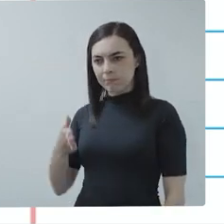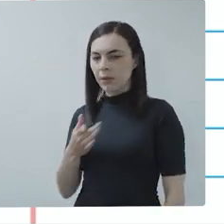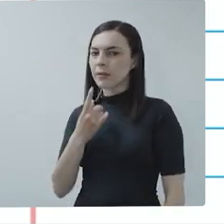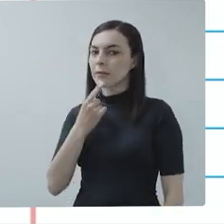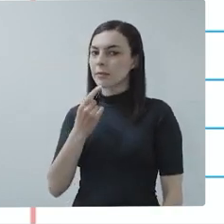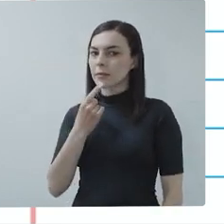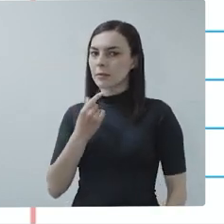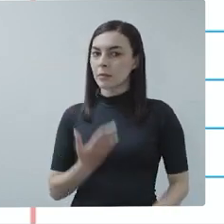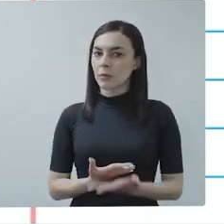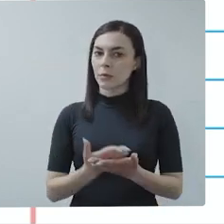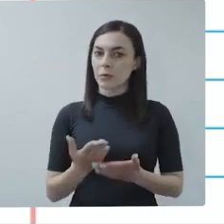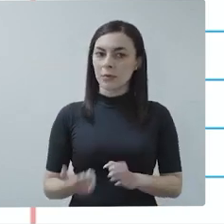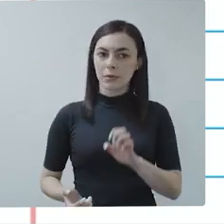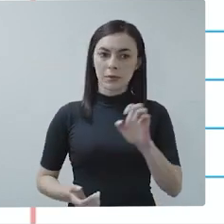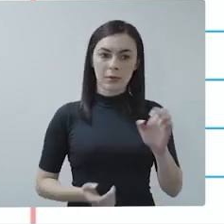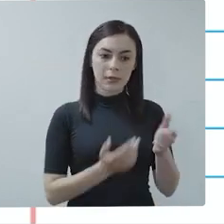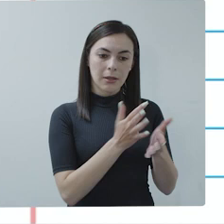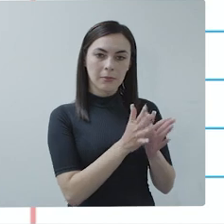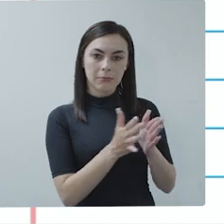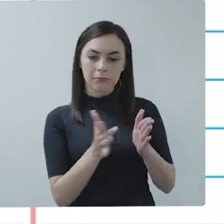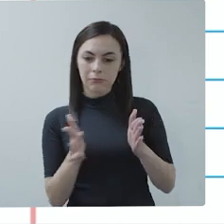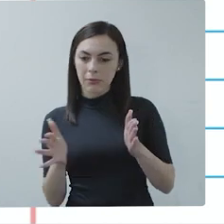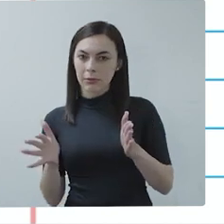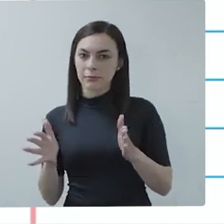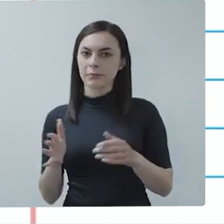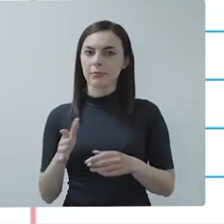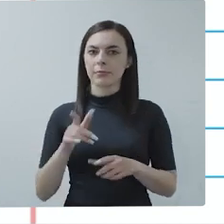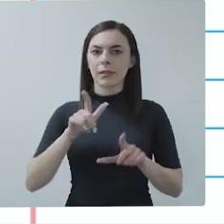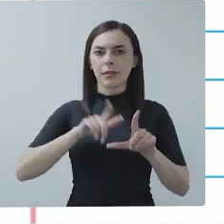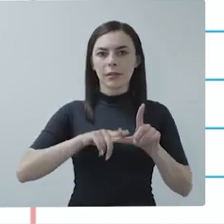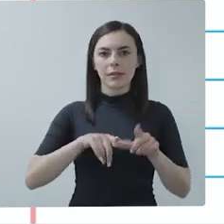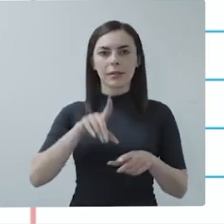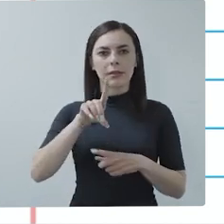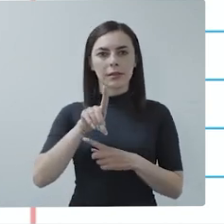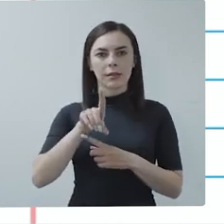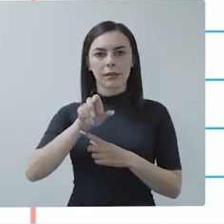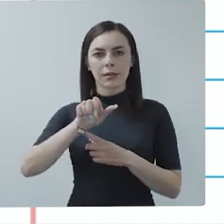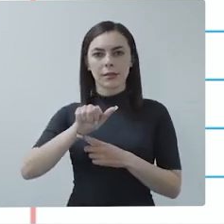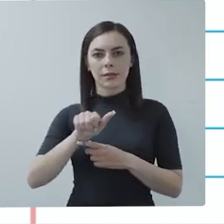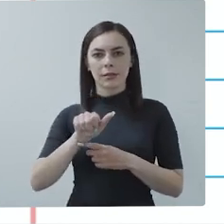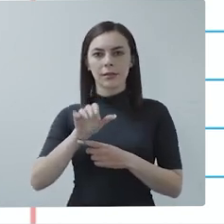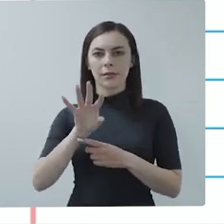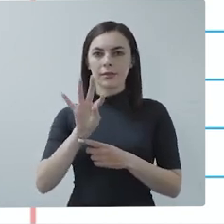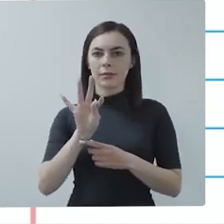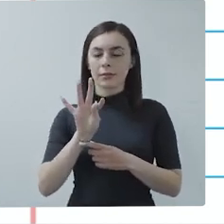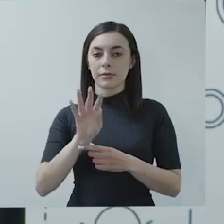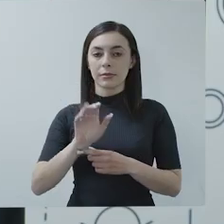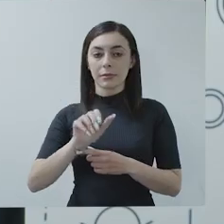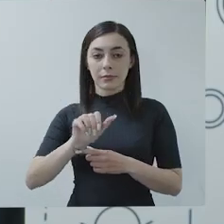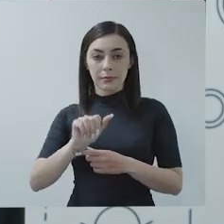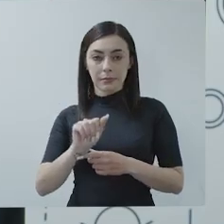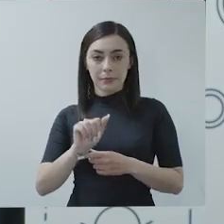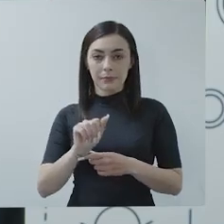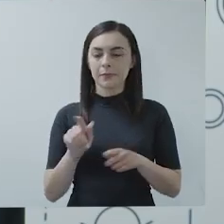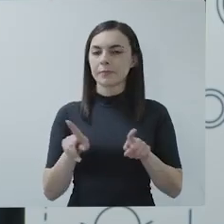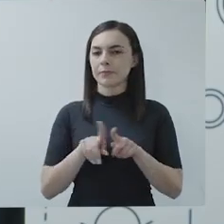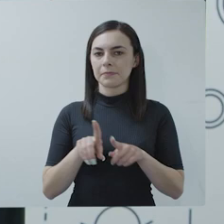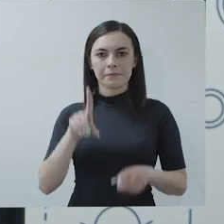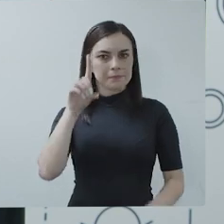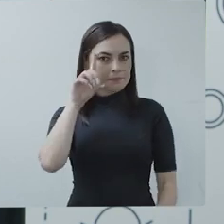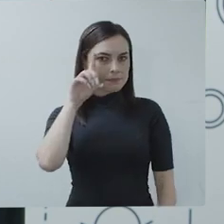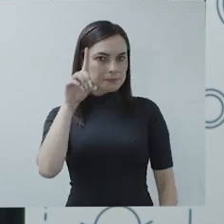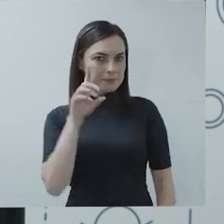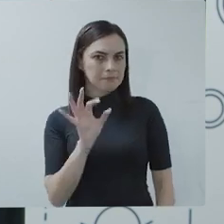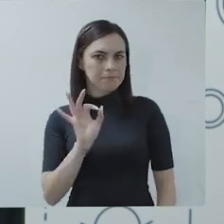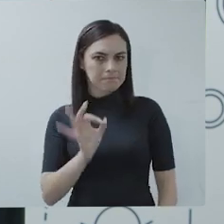da esquerda para a direita. Coloca todas as letras, o D, o A, o T, o A e a data.